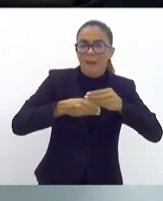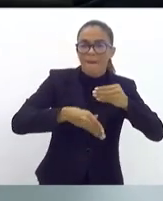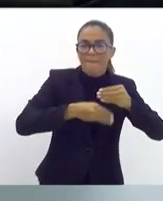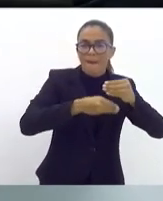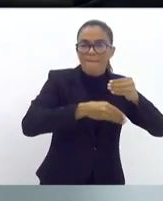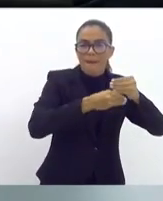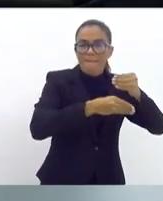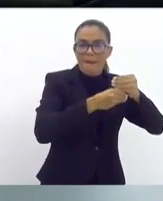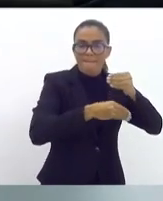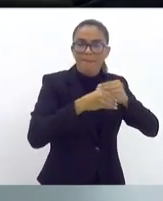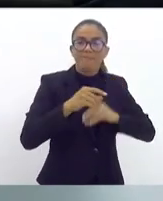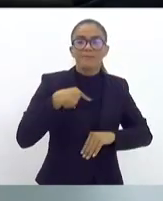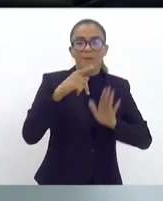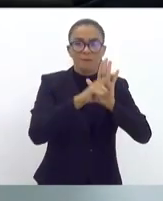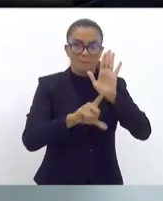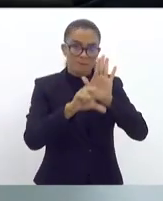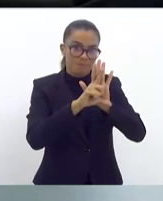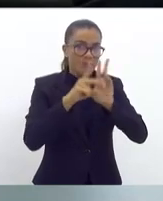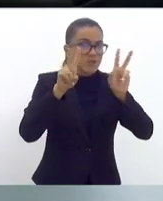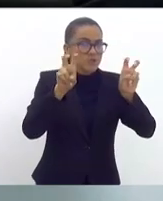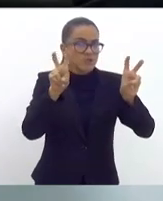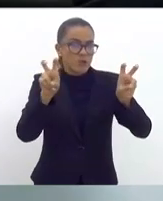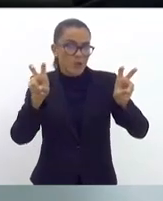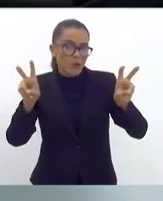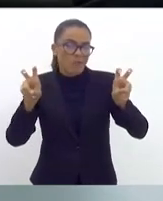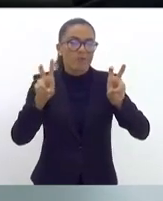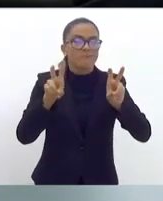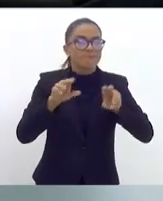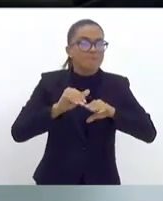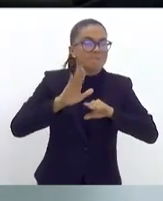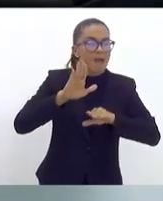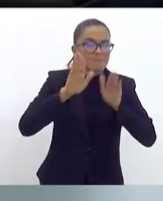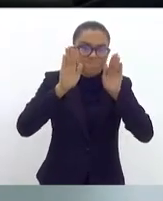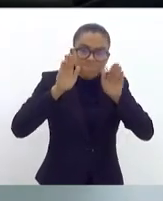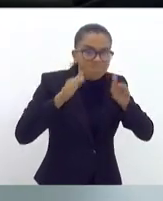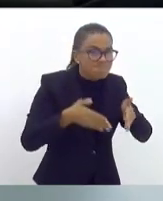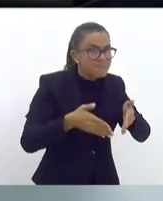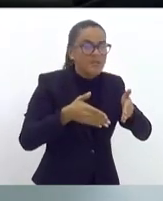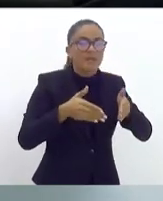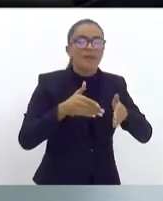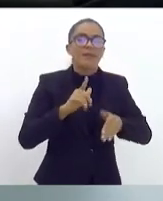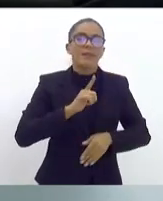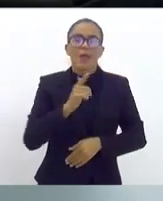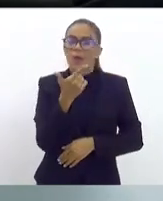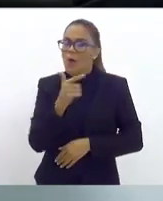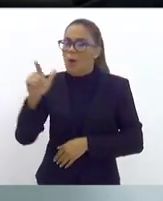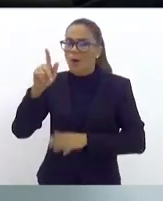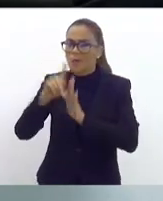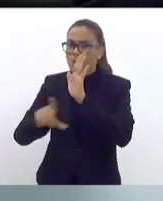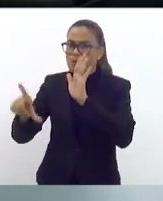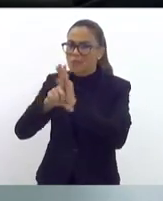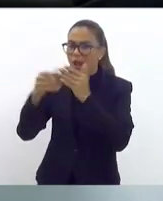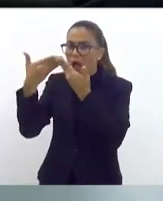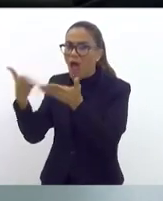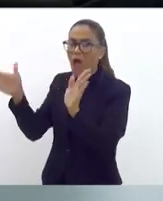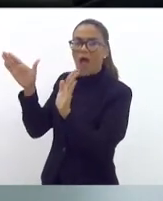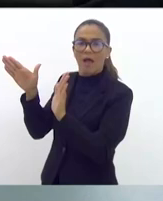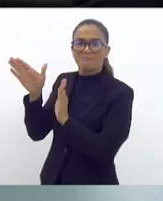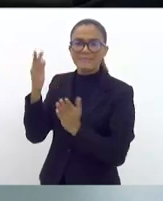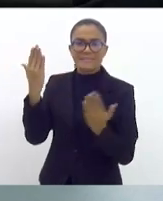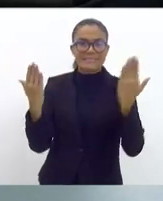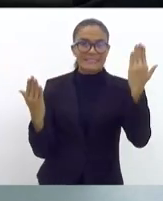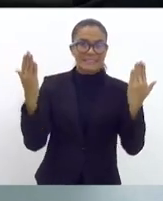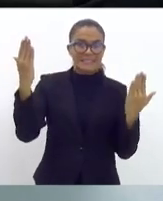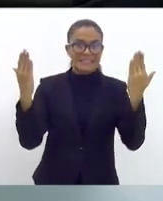quando a gente tem um projeto que trata de um tema com abordagem um pouco mais específica e vem um outro projeto mais abrangente